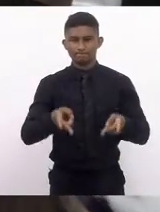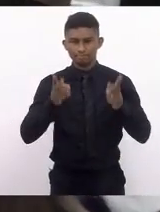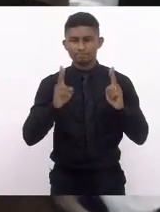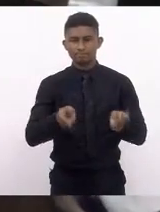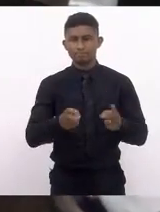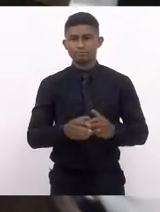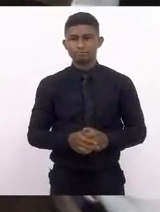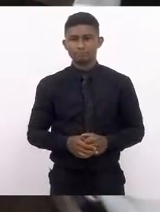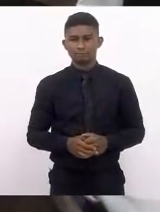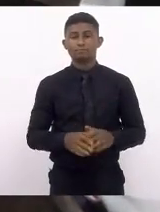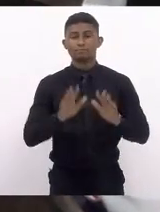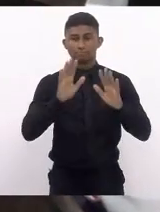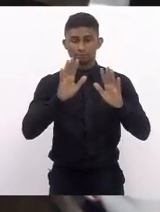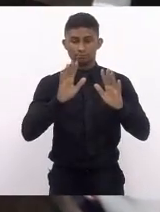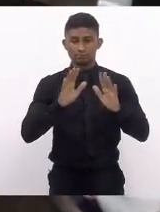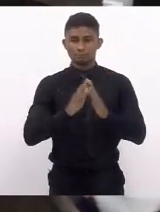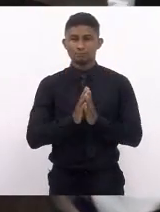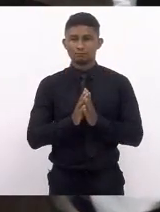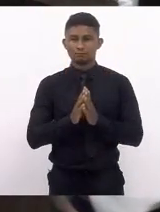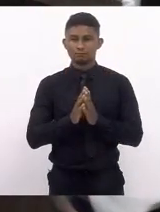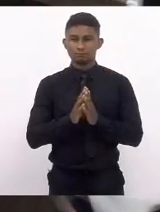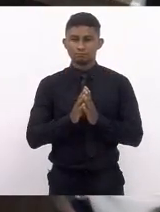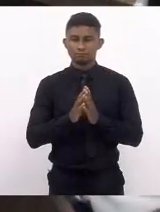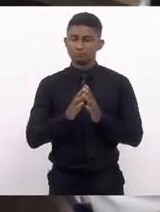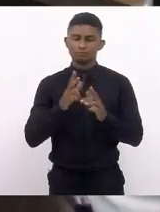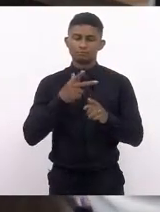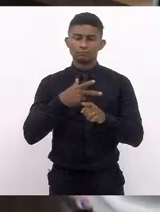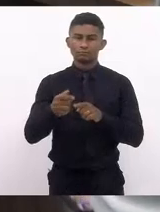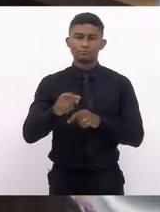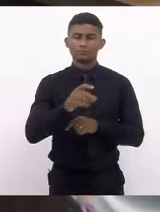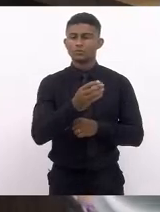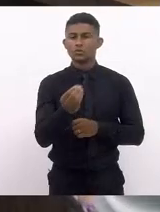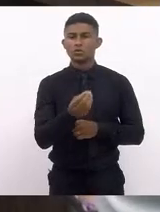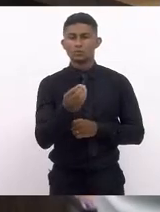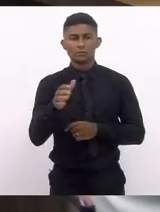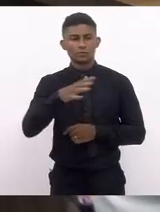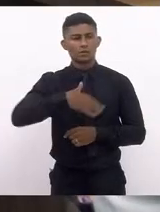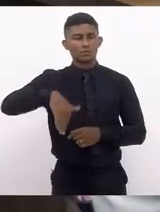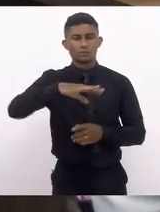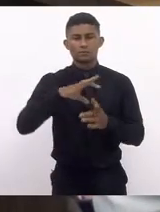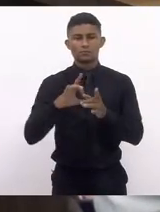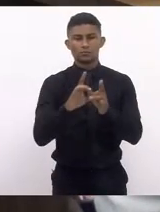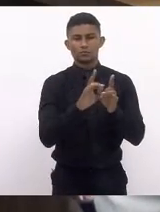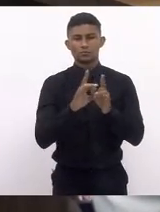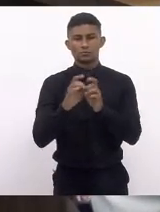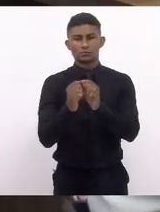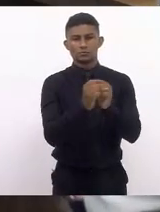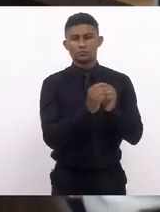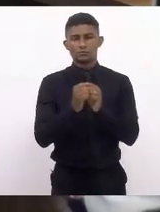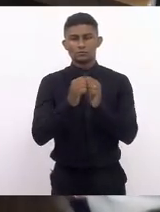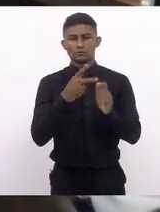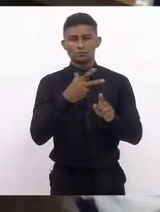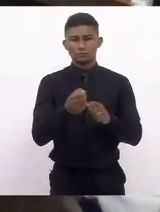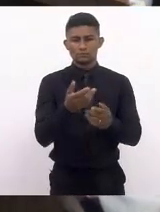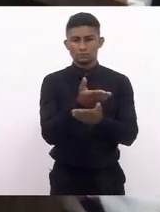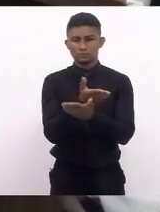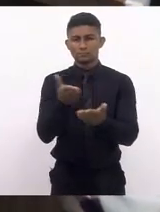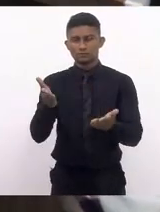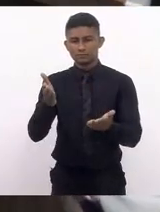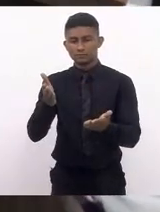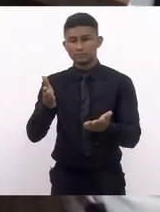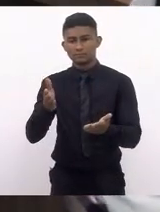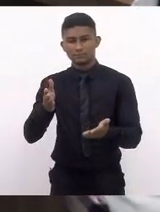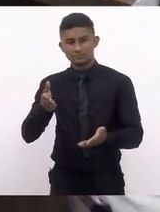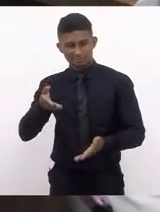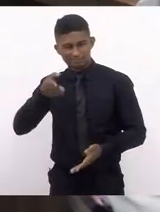mas a vitória são de todos aqueles que lutaram juntos os militares e o